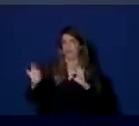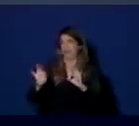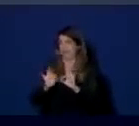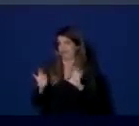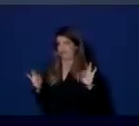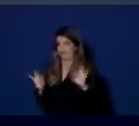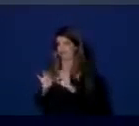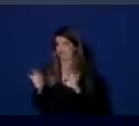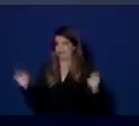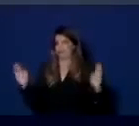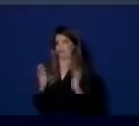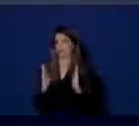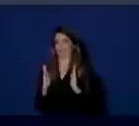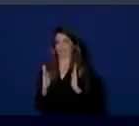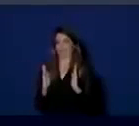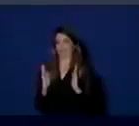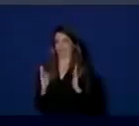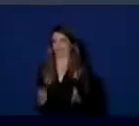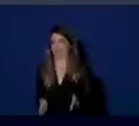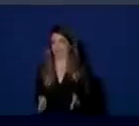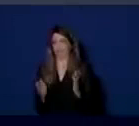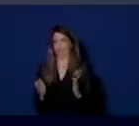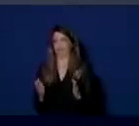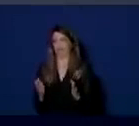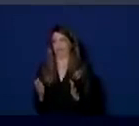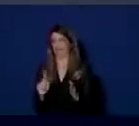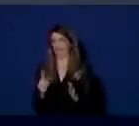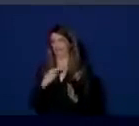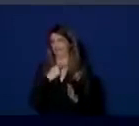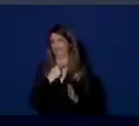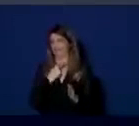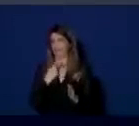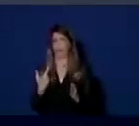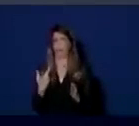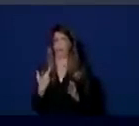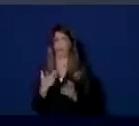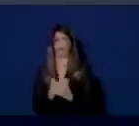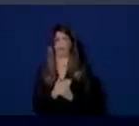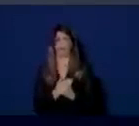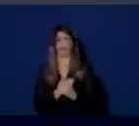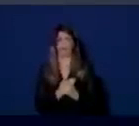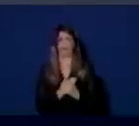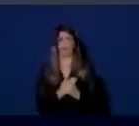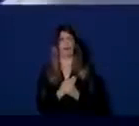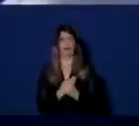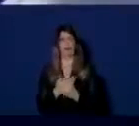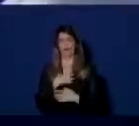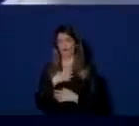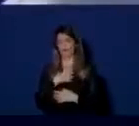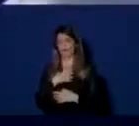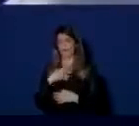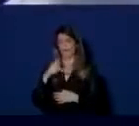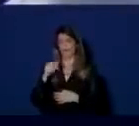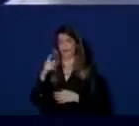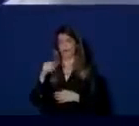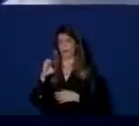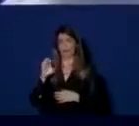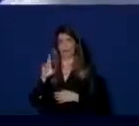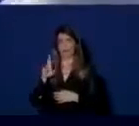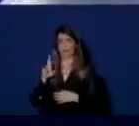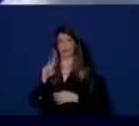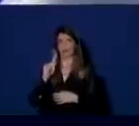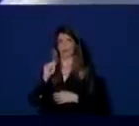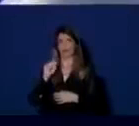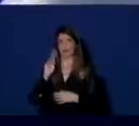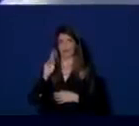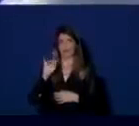surpreendentemente inelástico, não devia ser assim, né? Então, de forma agregada... Teve o paper do Xavier Gabeur,